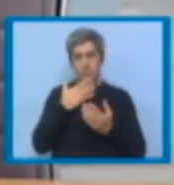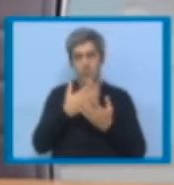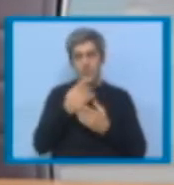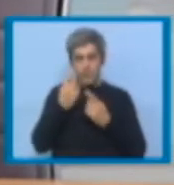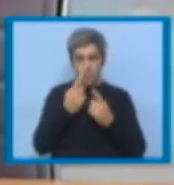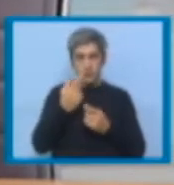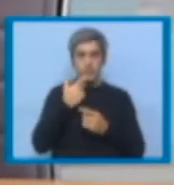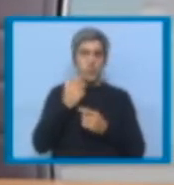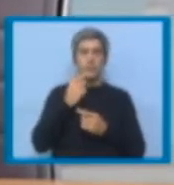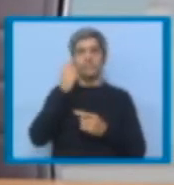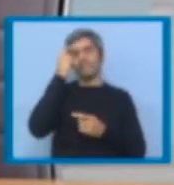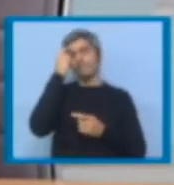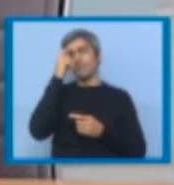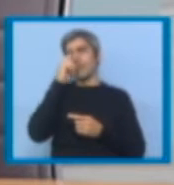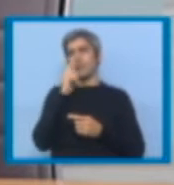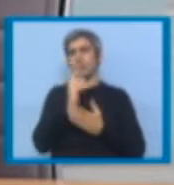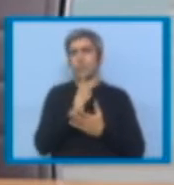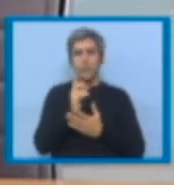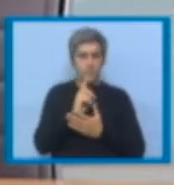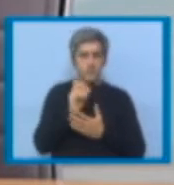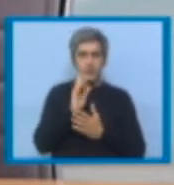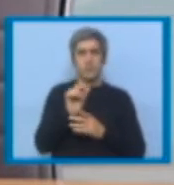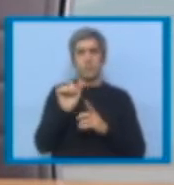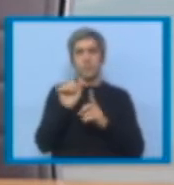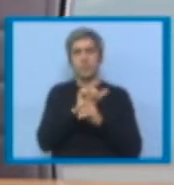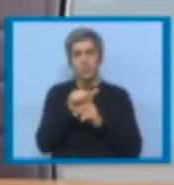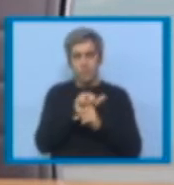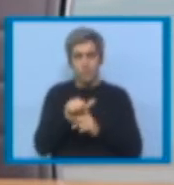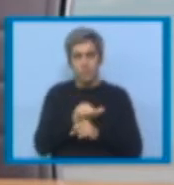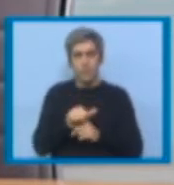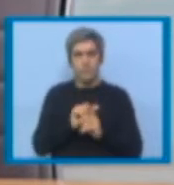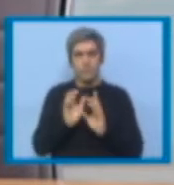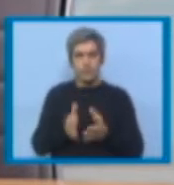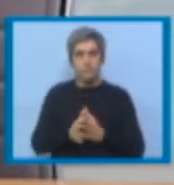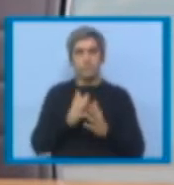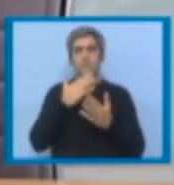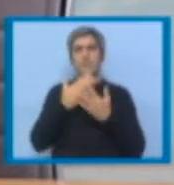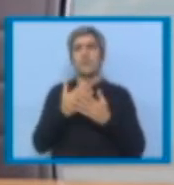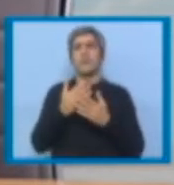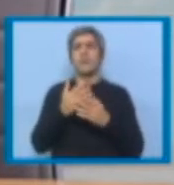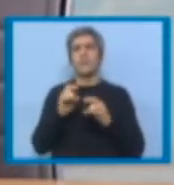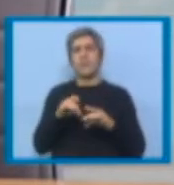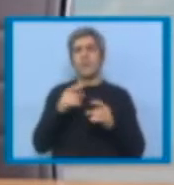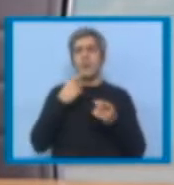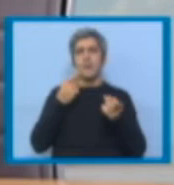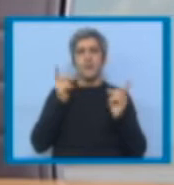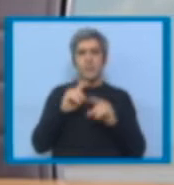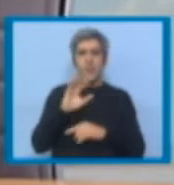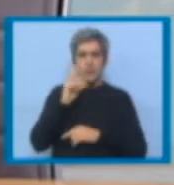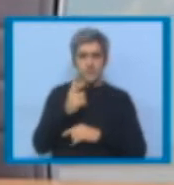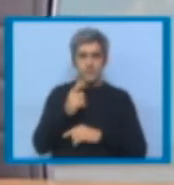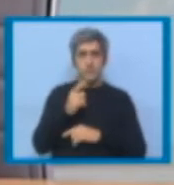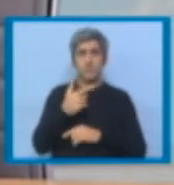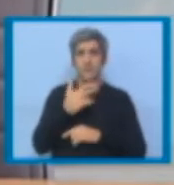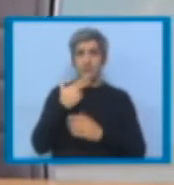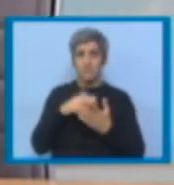Ou seja, não basta lembrarmos, é preciso corrigirmos para que não se repita. E não foi isso que aconteceu